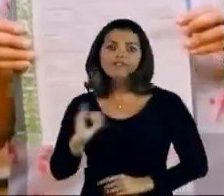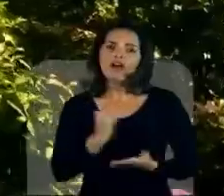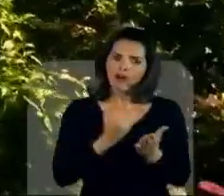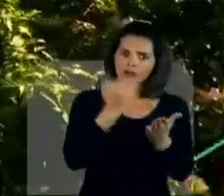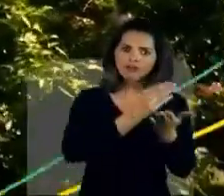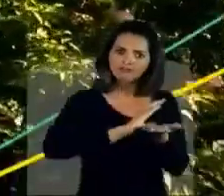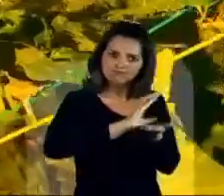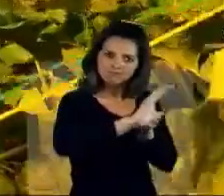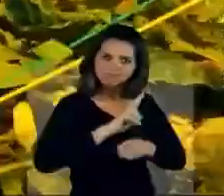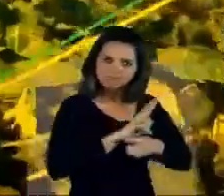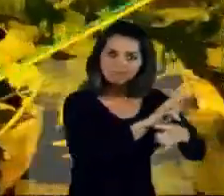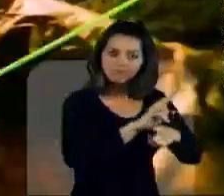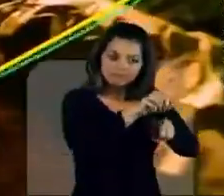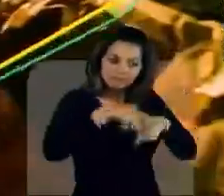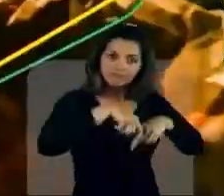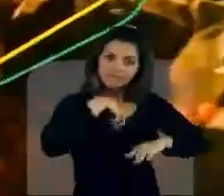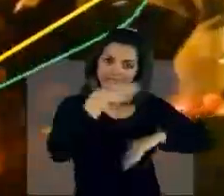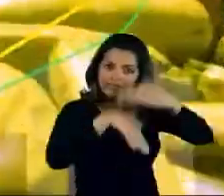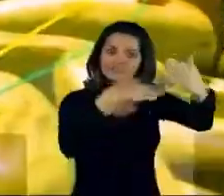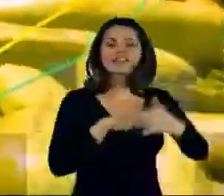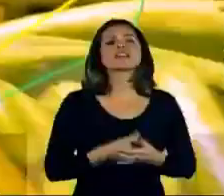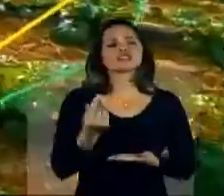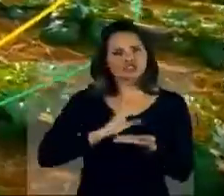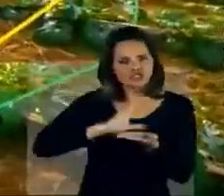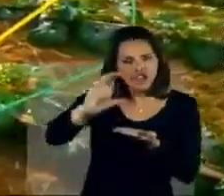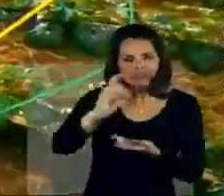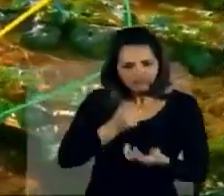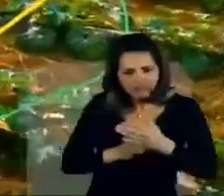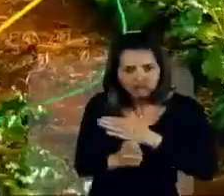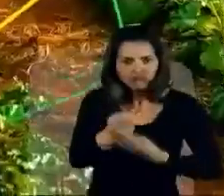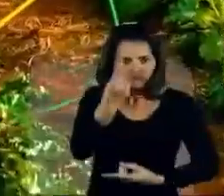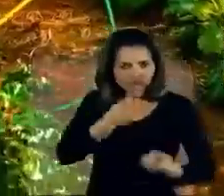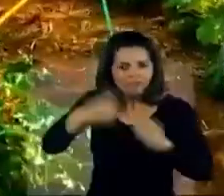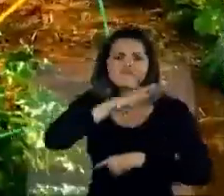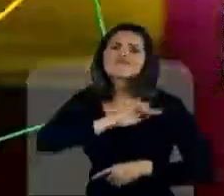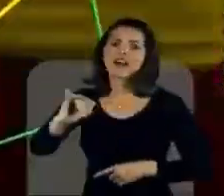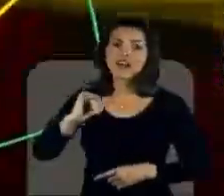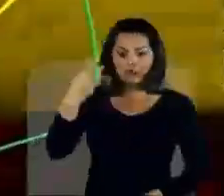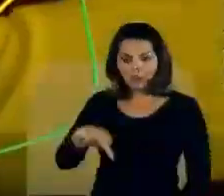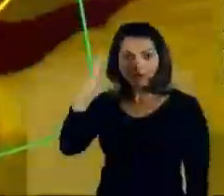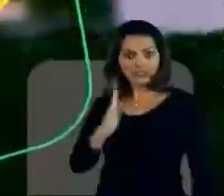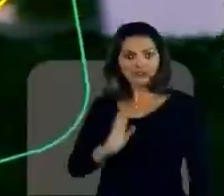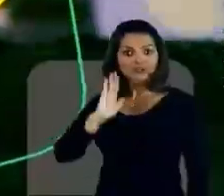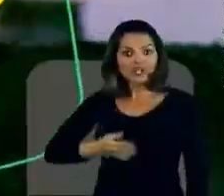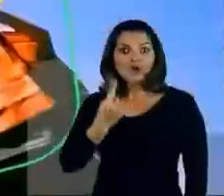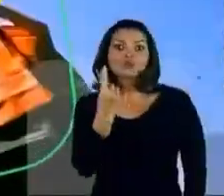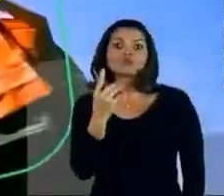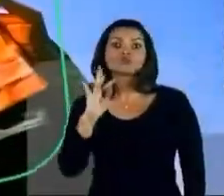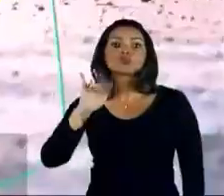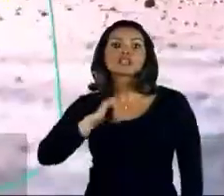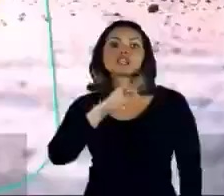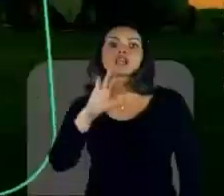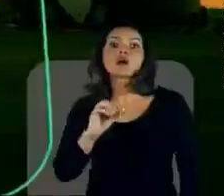Brasil e vai aumentar o crédito para quem quer produzir e crescer. Investimento não vai faltar. O Brasil já